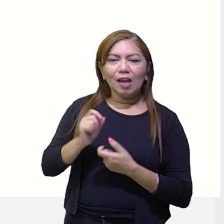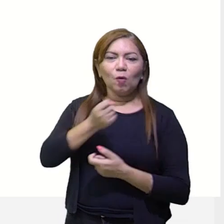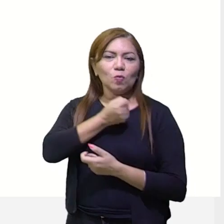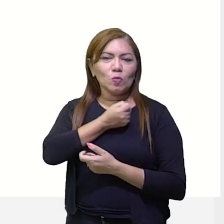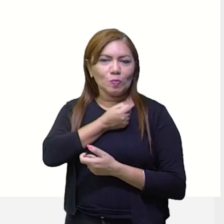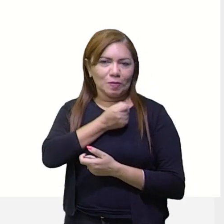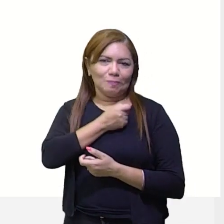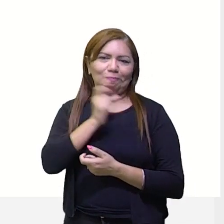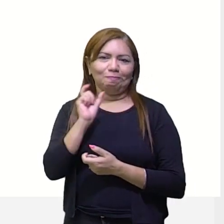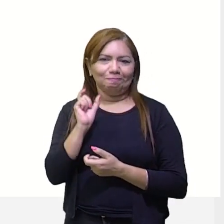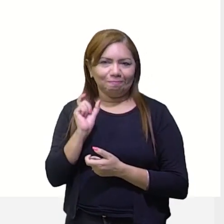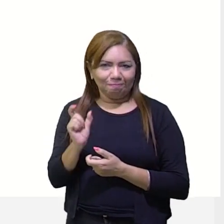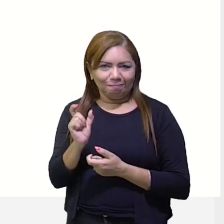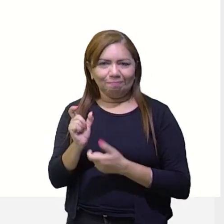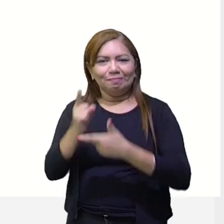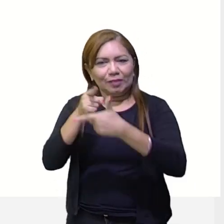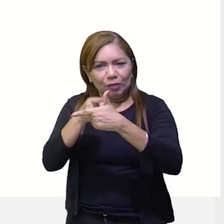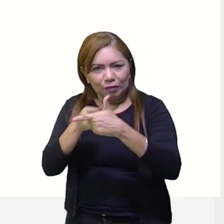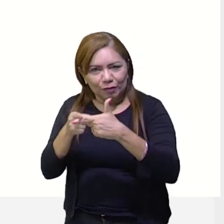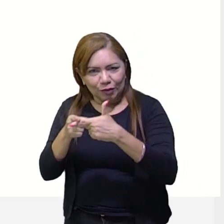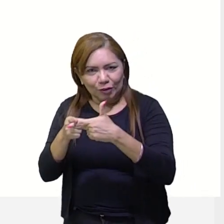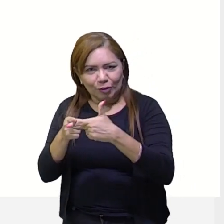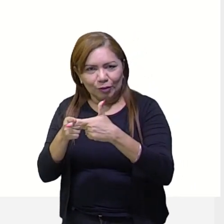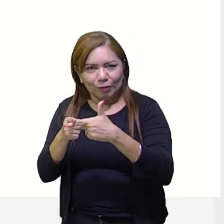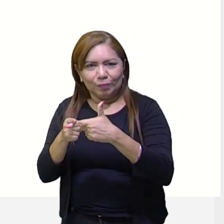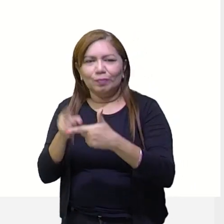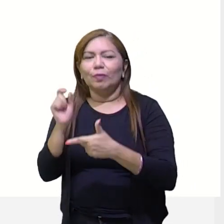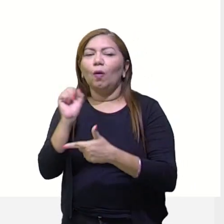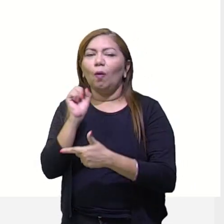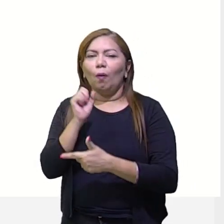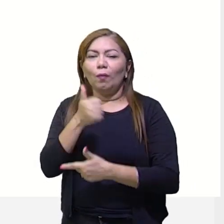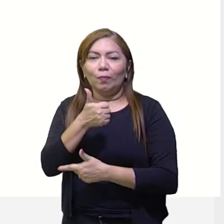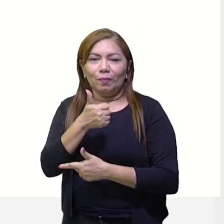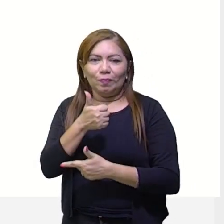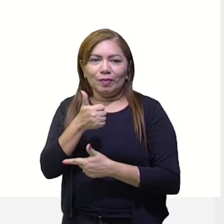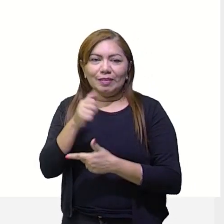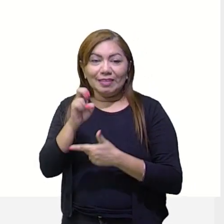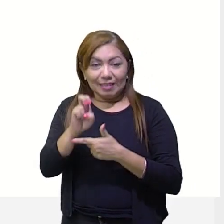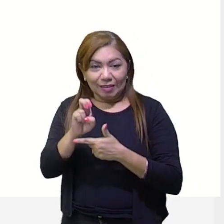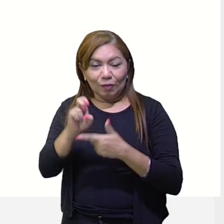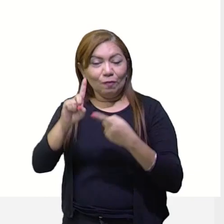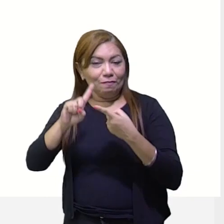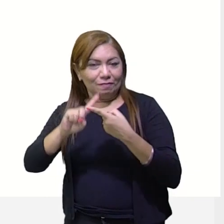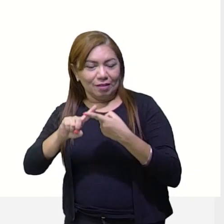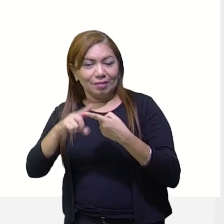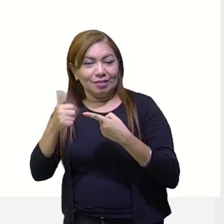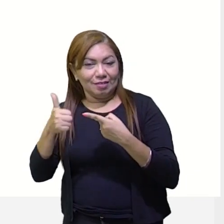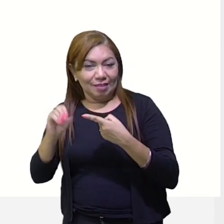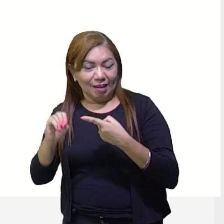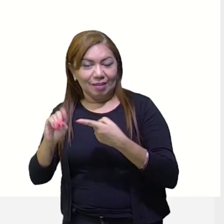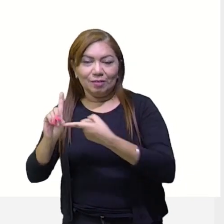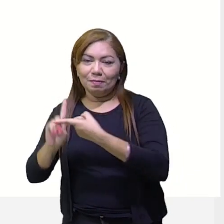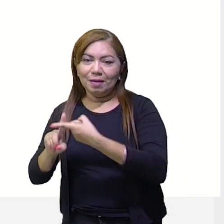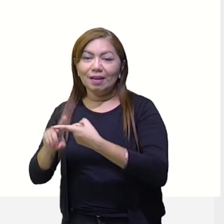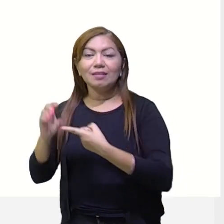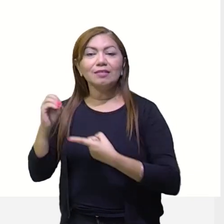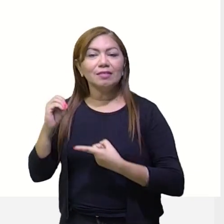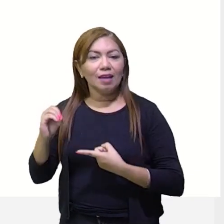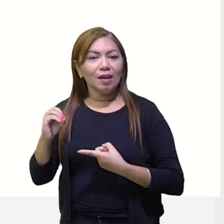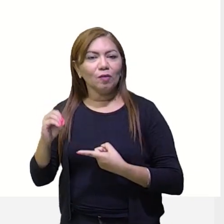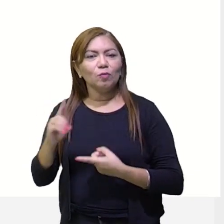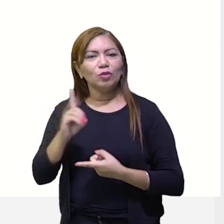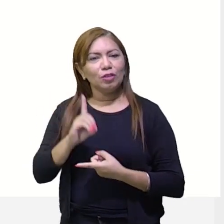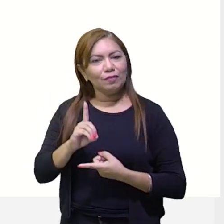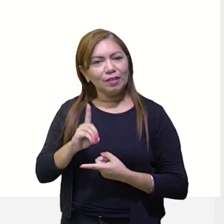grupo ficou, que é quanto? 10. Como não sobraram alunos sem grupo, então o resto é quanto? 0.